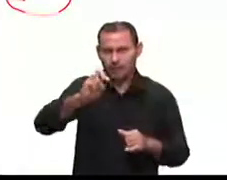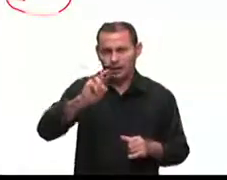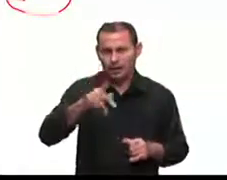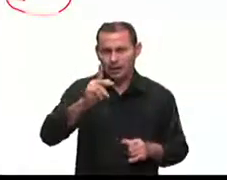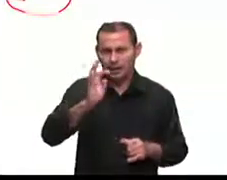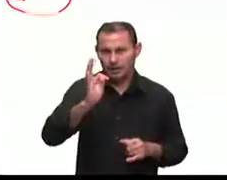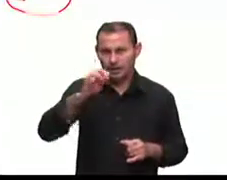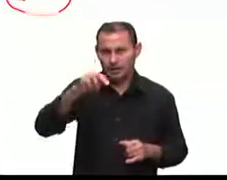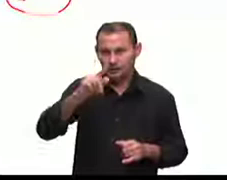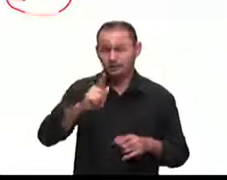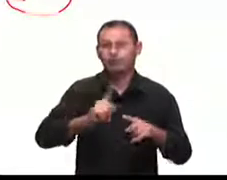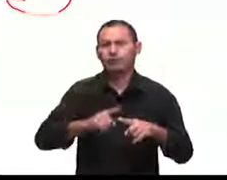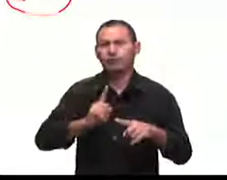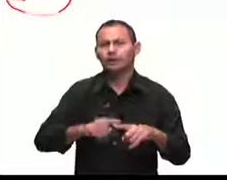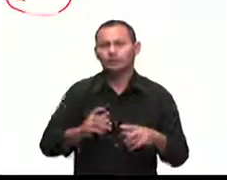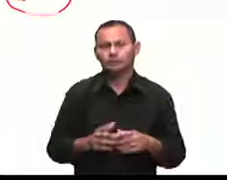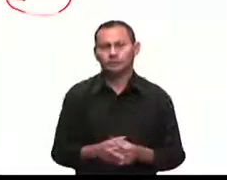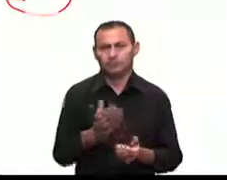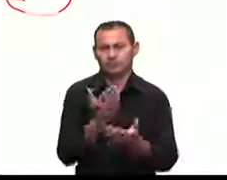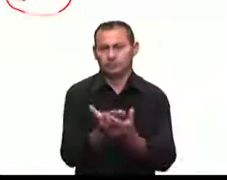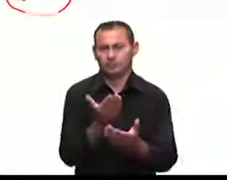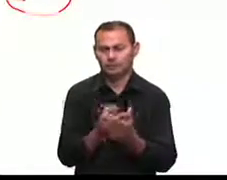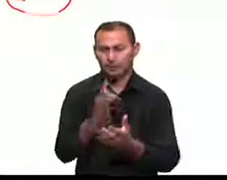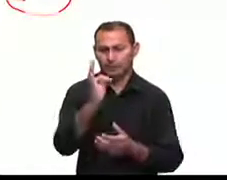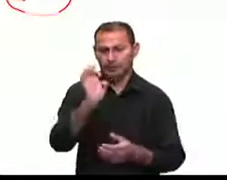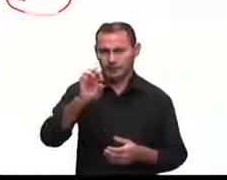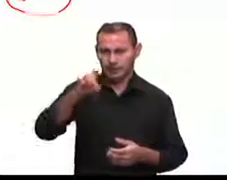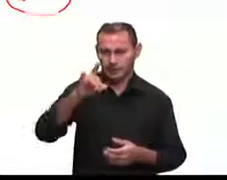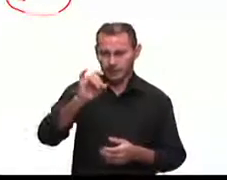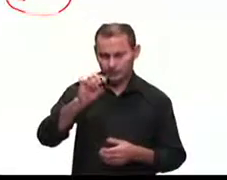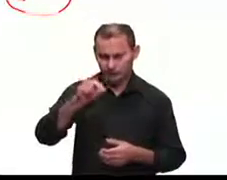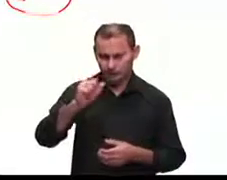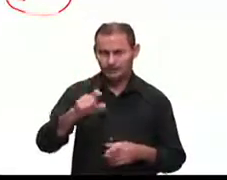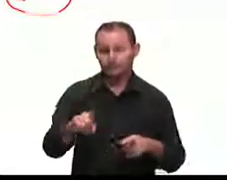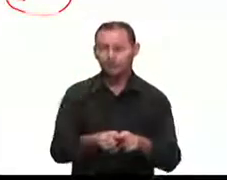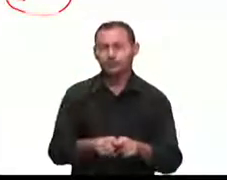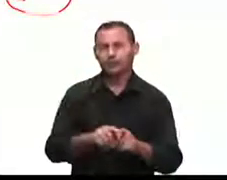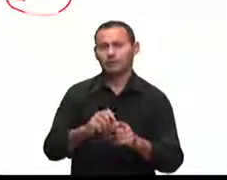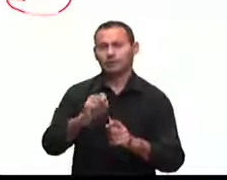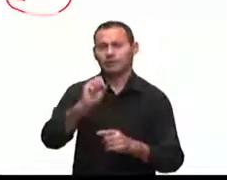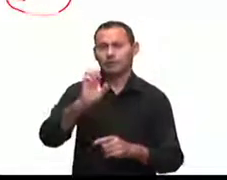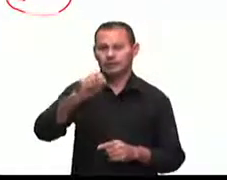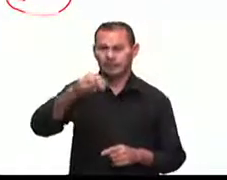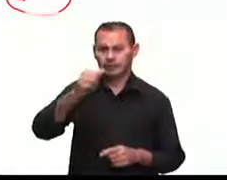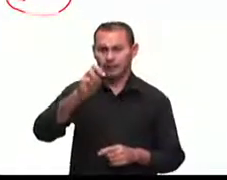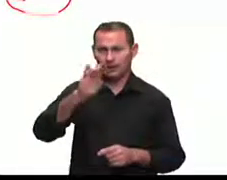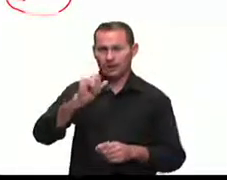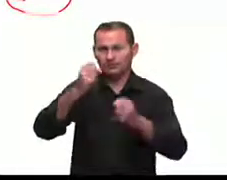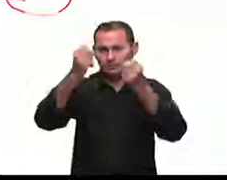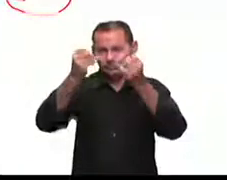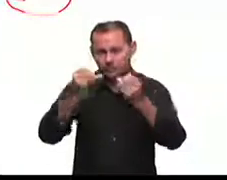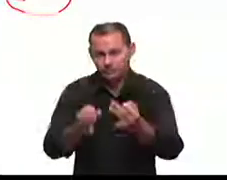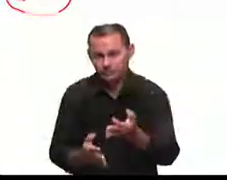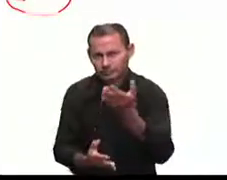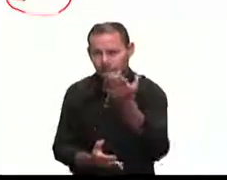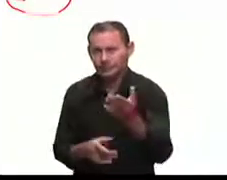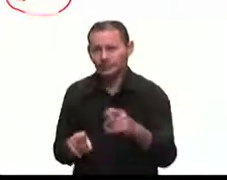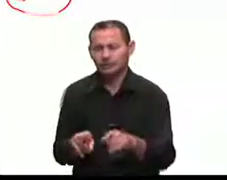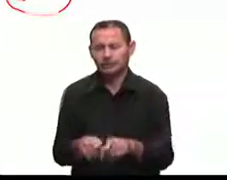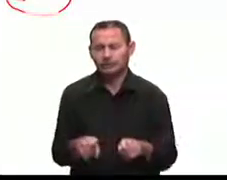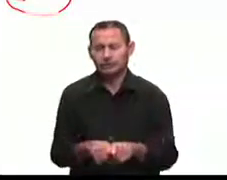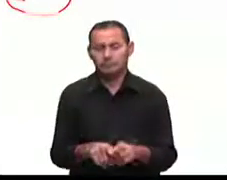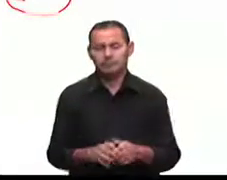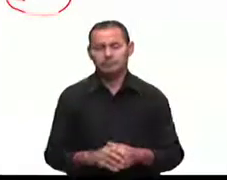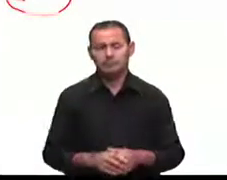quê, pessoal? Né? Então, estudo de tendências e estudo de cenários, e aí eu vou comentar um pouco com vocês,